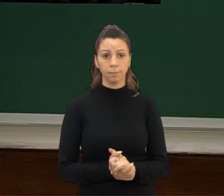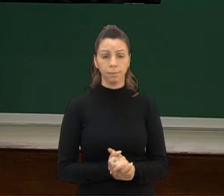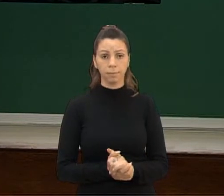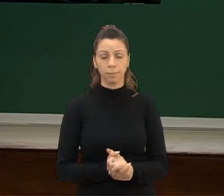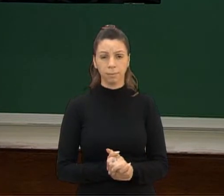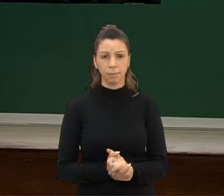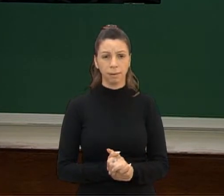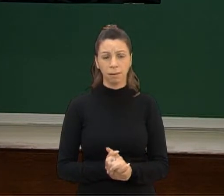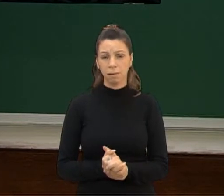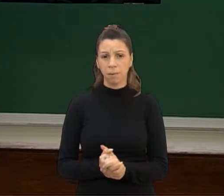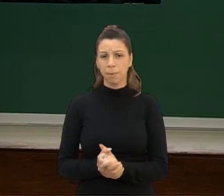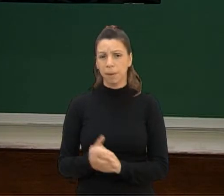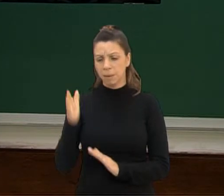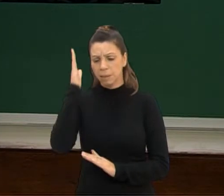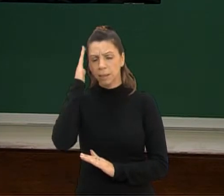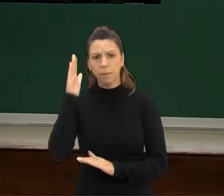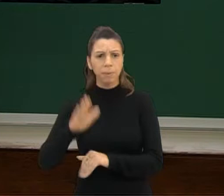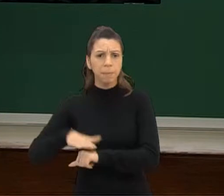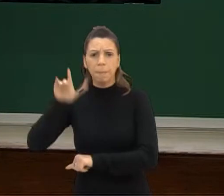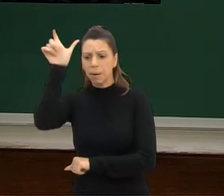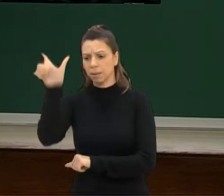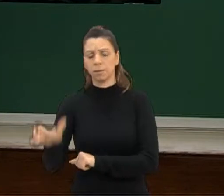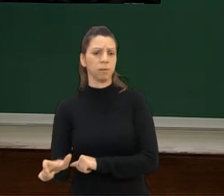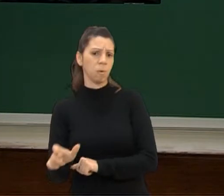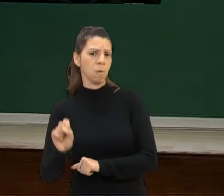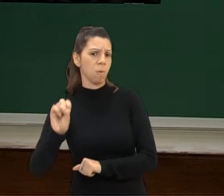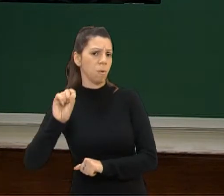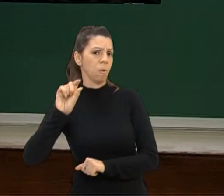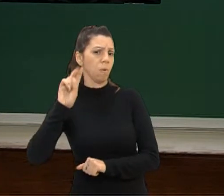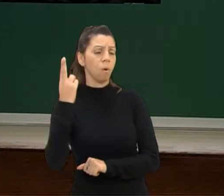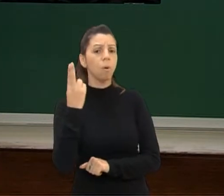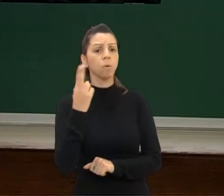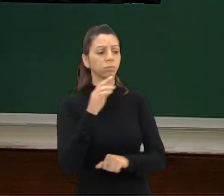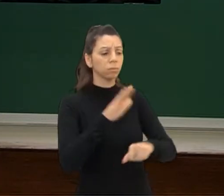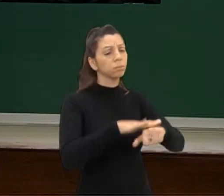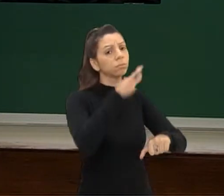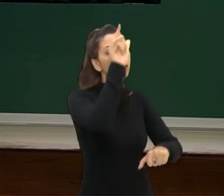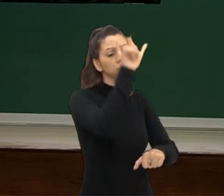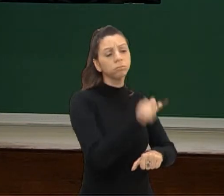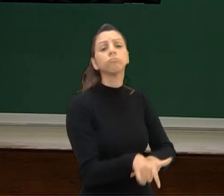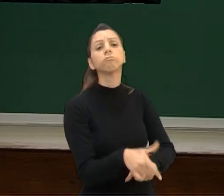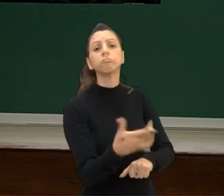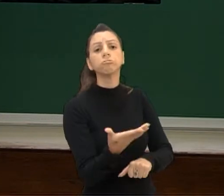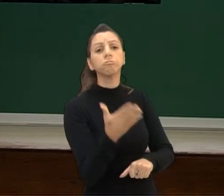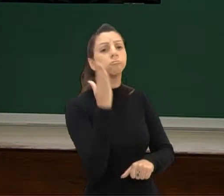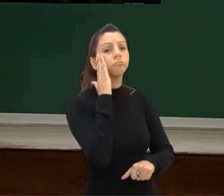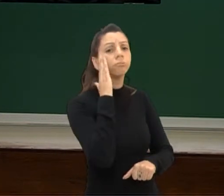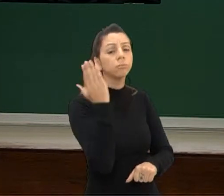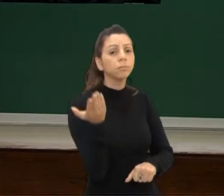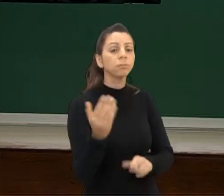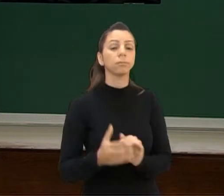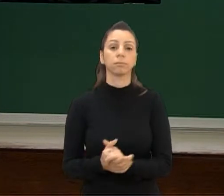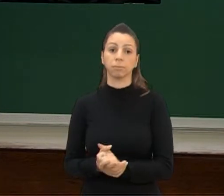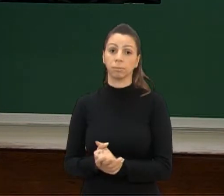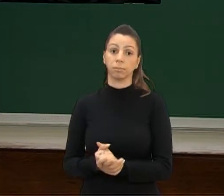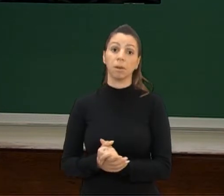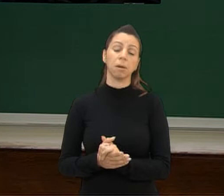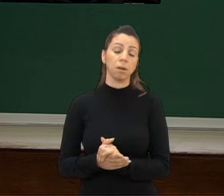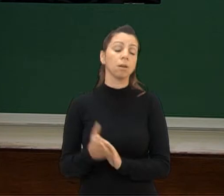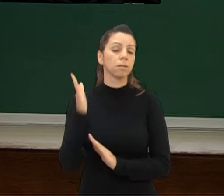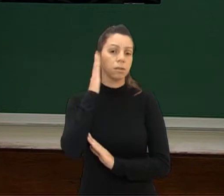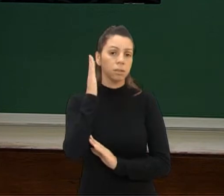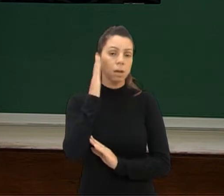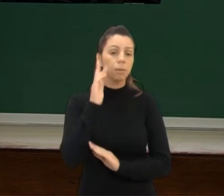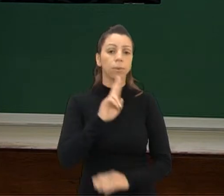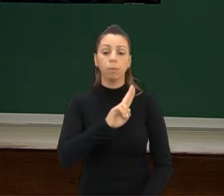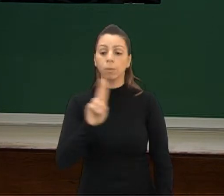Será que a gente sabe mais sobre uma ou sobre a outra? Bom, vamos refletir aqui. A gente sabe o nome de usuária de Fabi. A gente